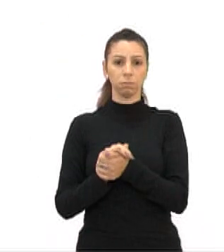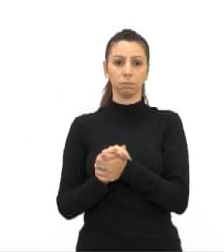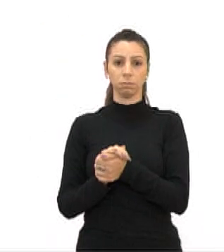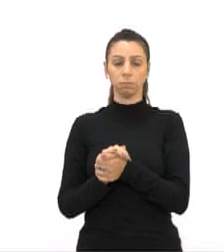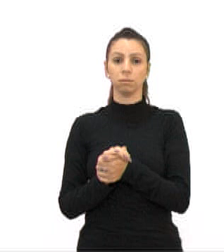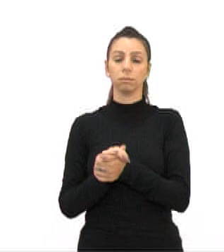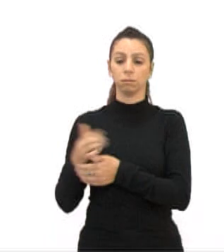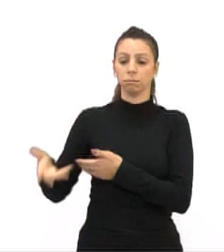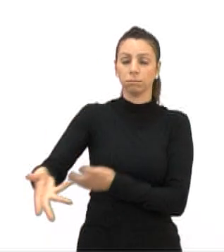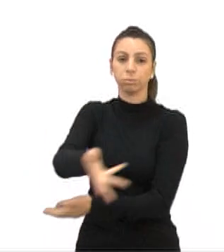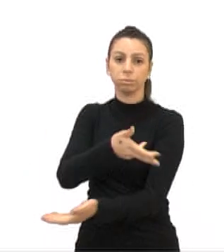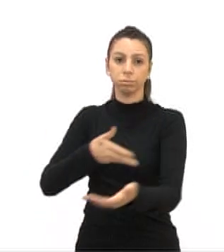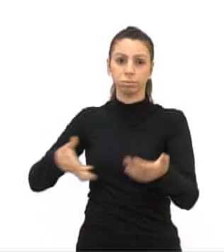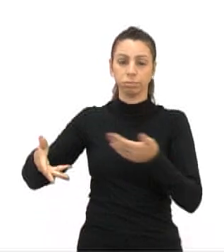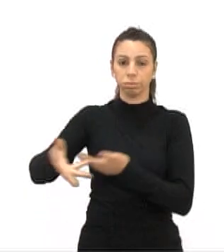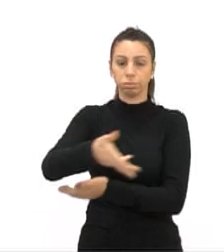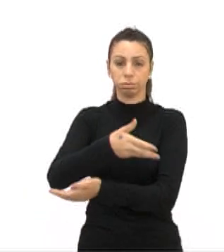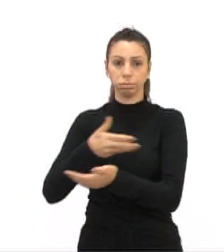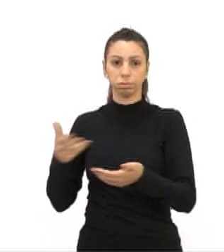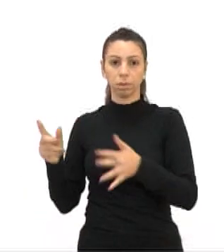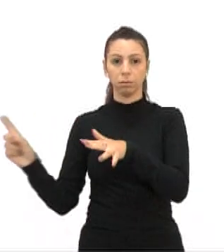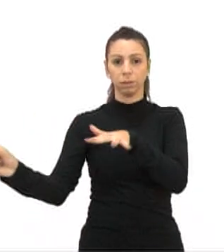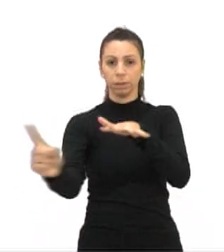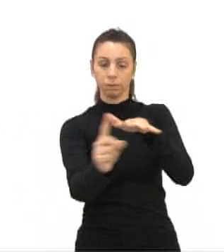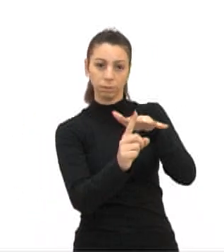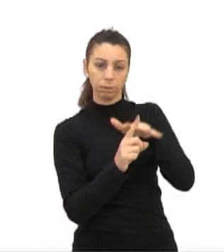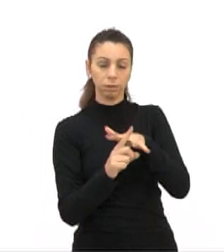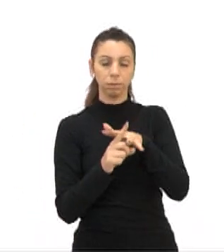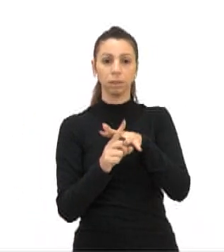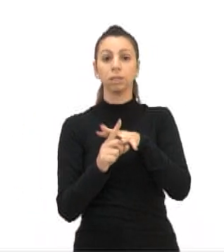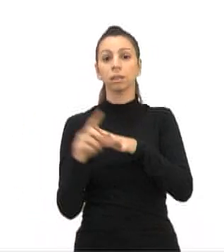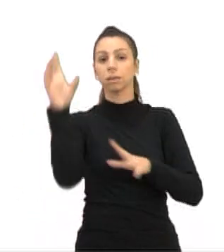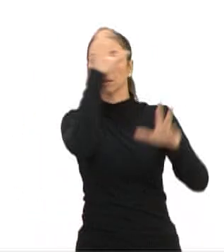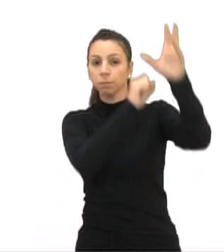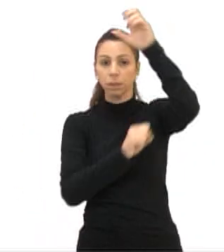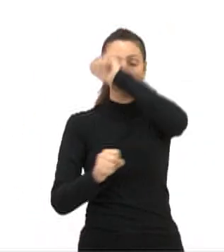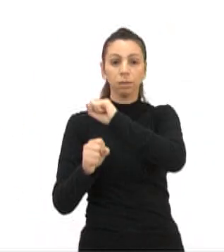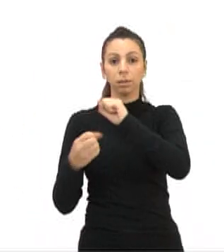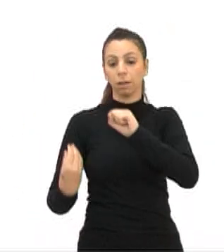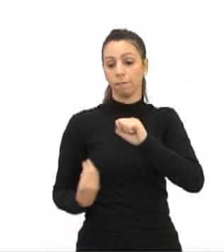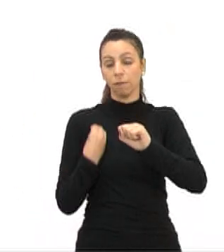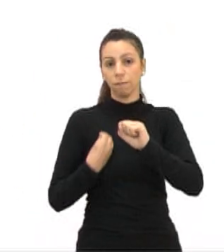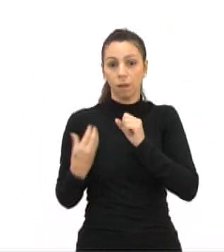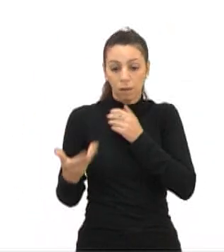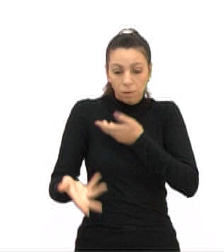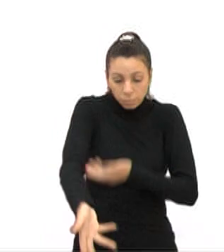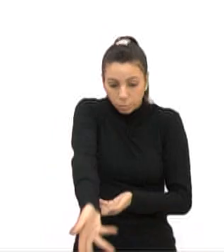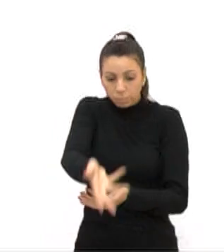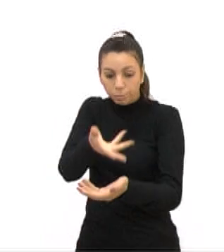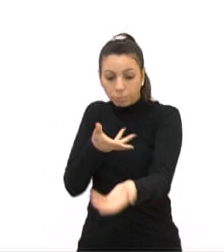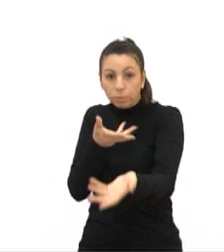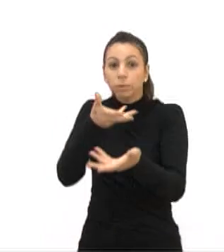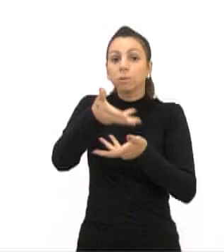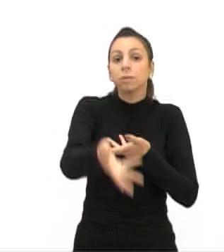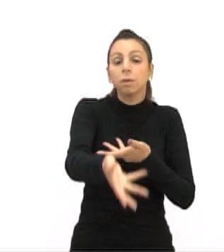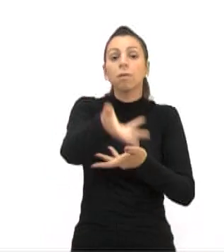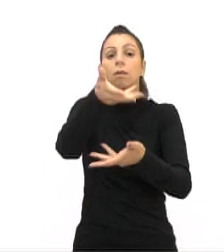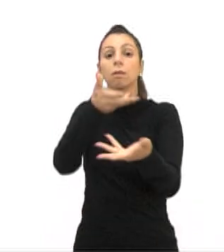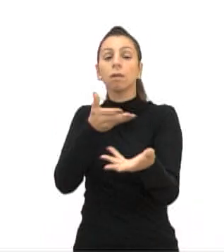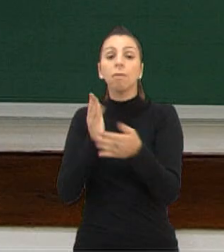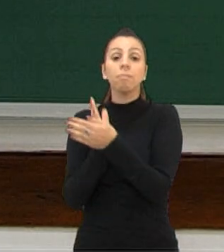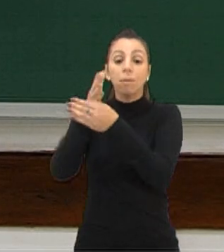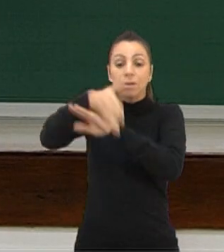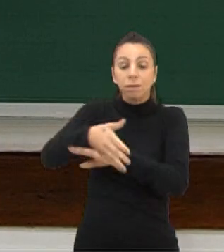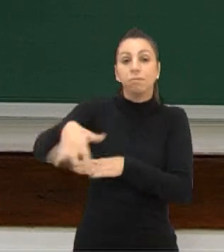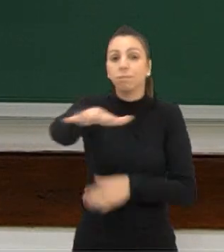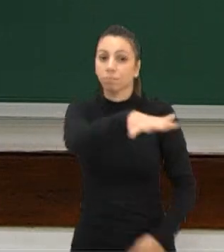socialização, só podemos entender que é um processo que aprendemos na convivência. Socializar é conviver, é interagir, é